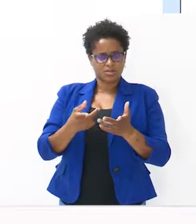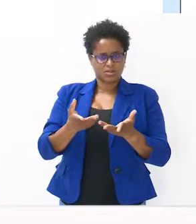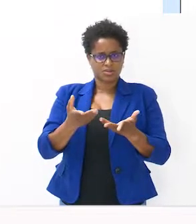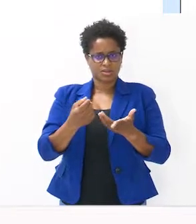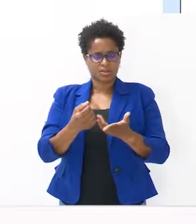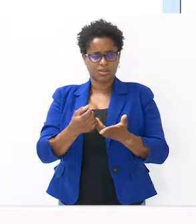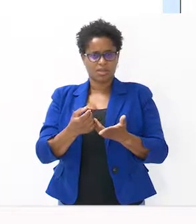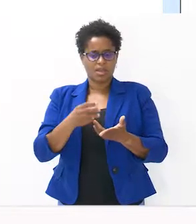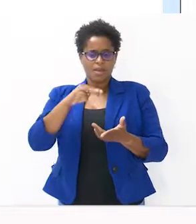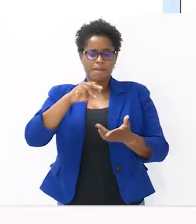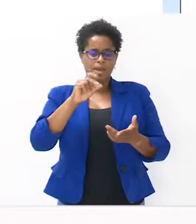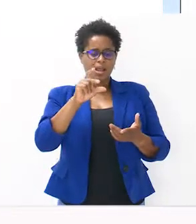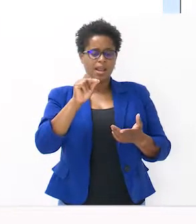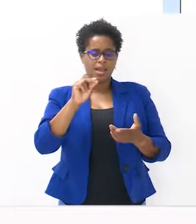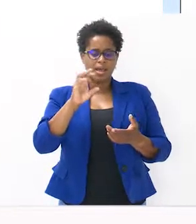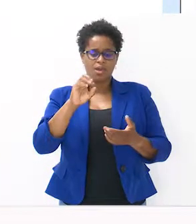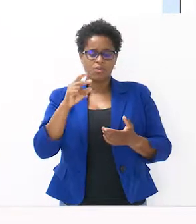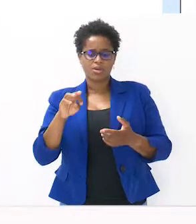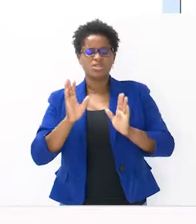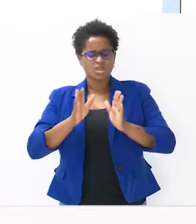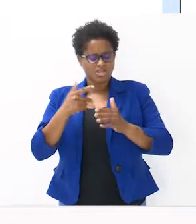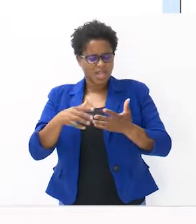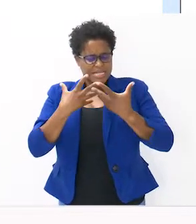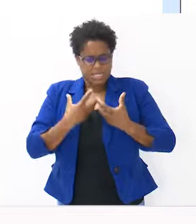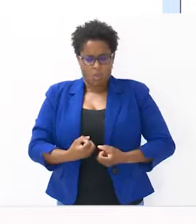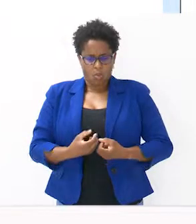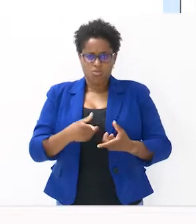Malaqueco: que já está muito seco.